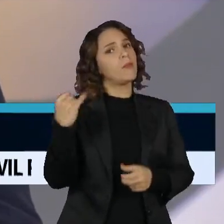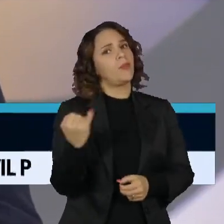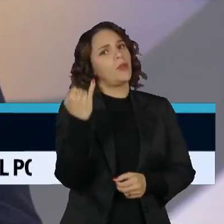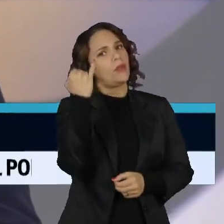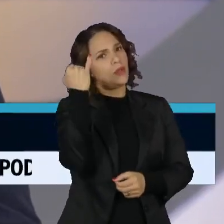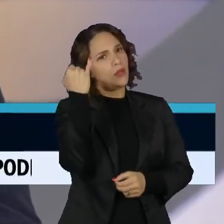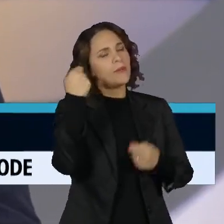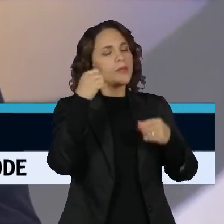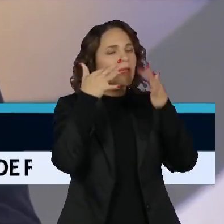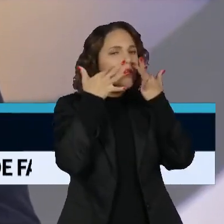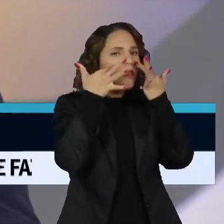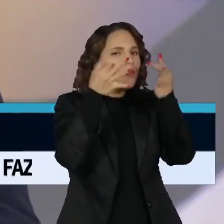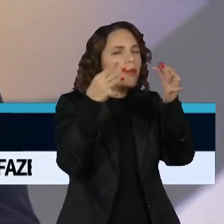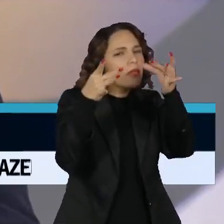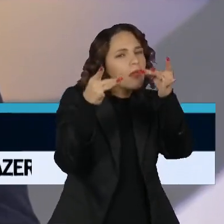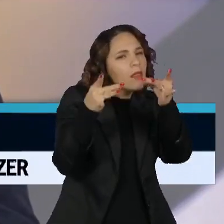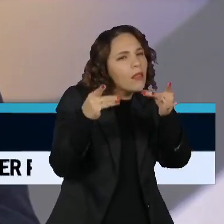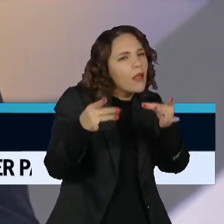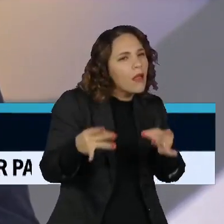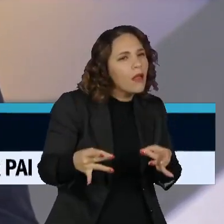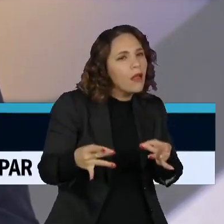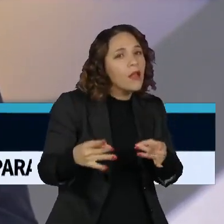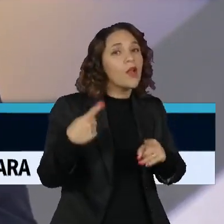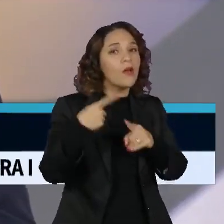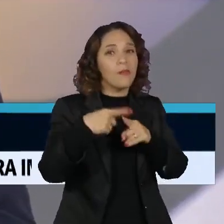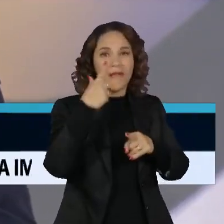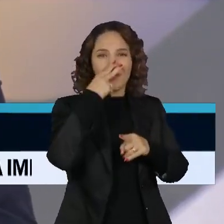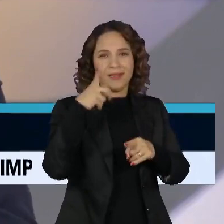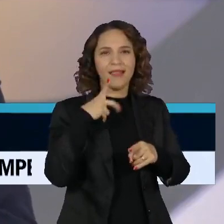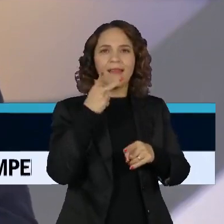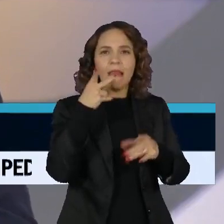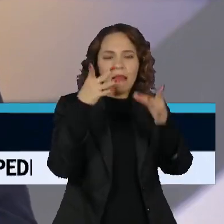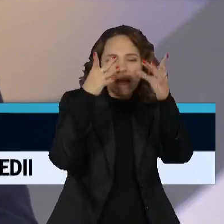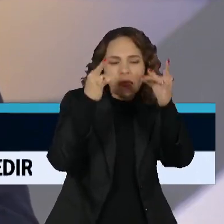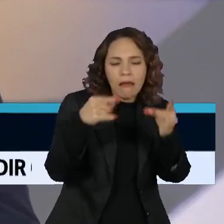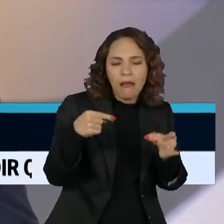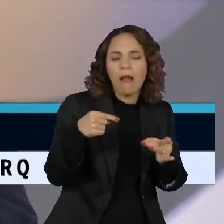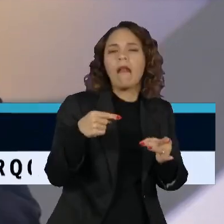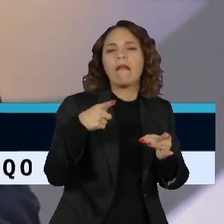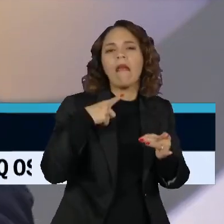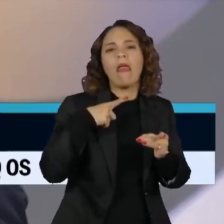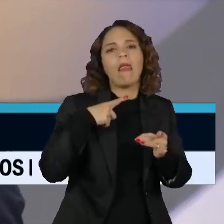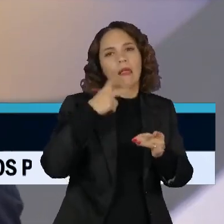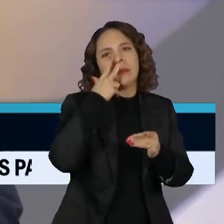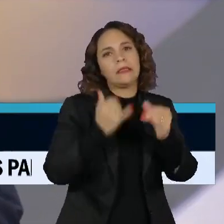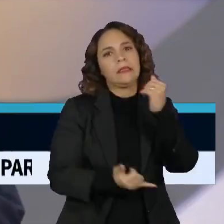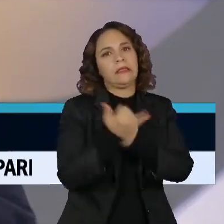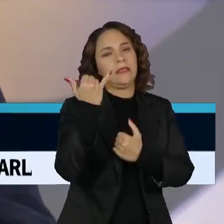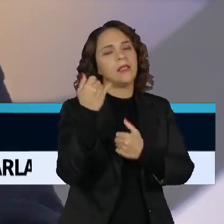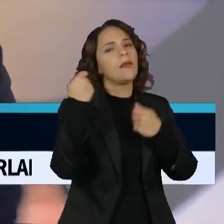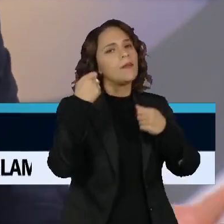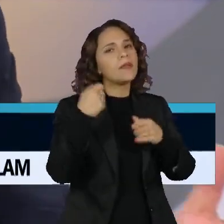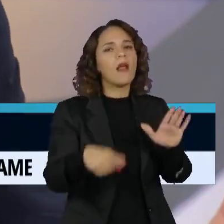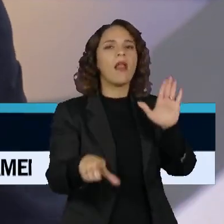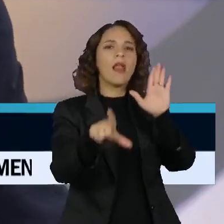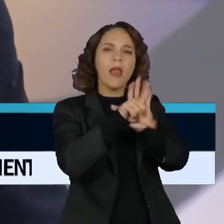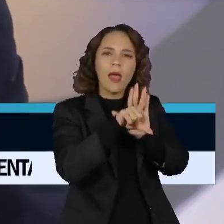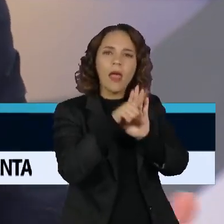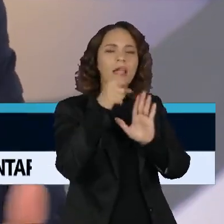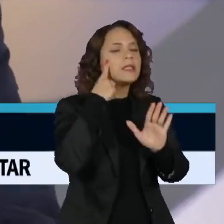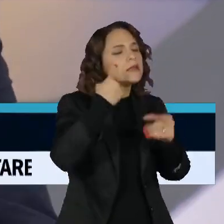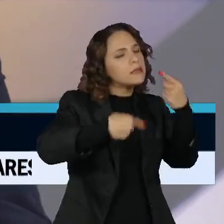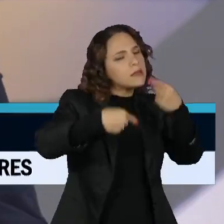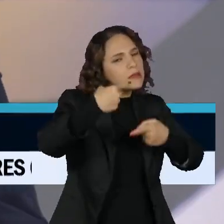tem que ter muita atenção nos detalhes, porque o diabo mora nos detalhes, né? Então, essa é um projeto de lei, vai ter que ser redigido, vai ter que ser bastante